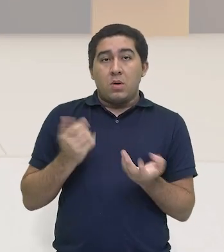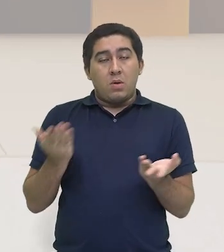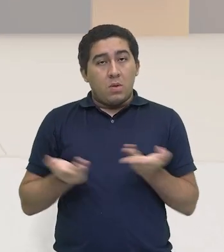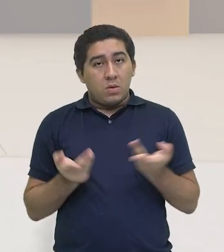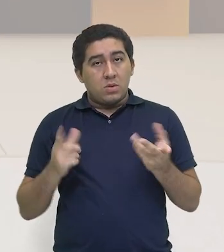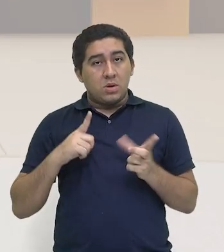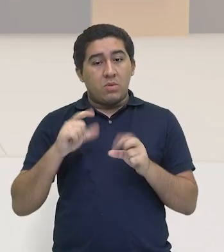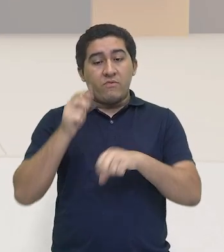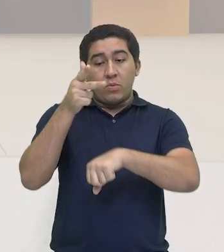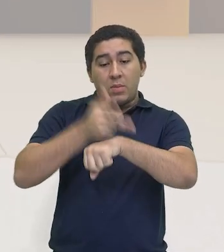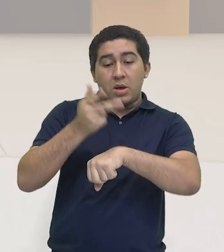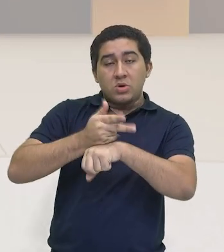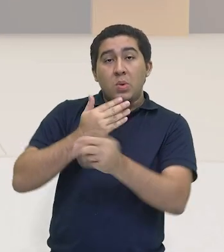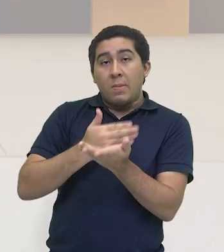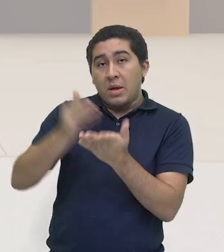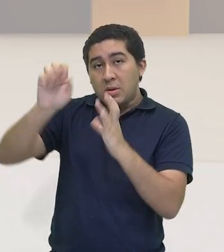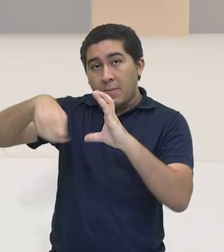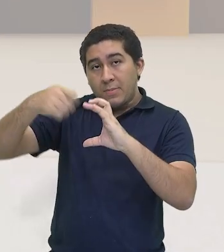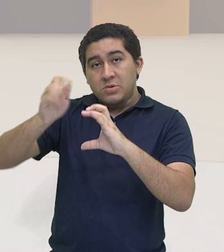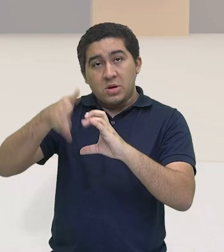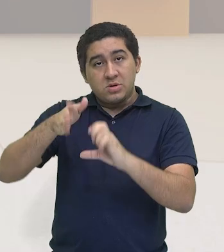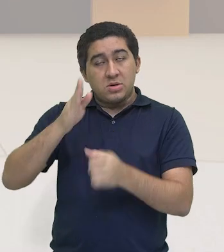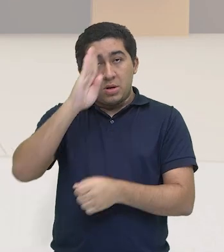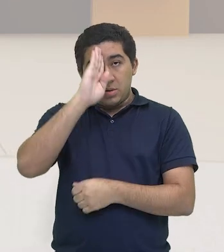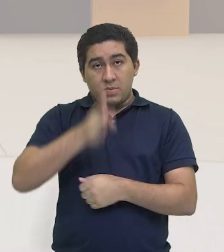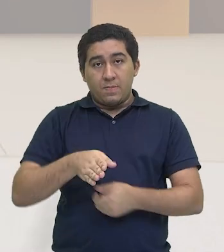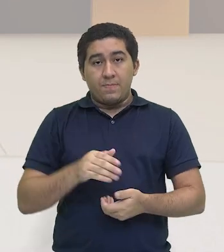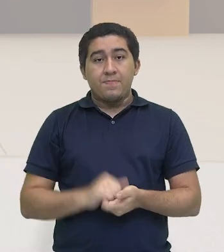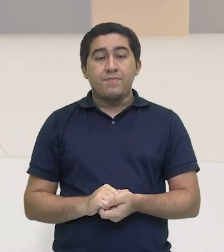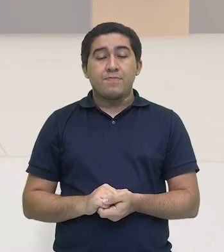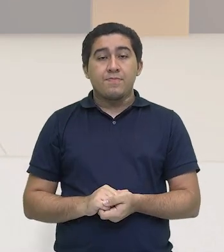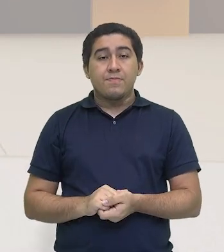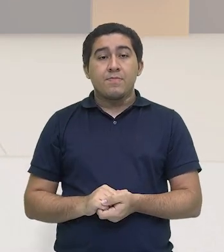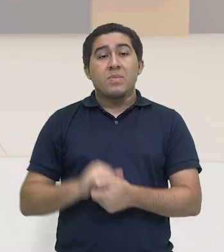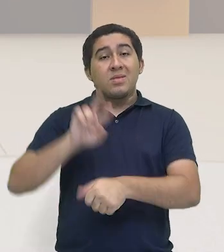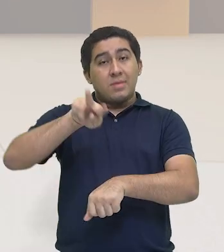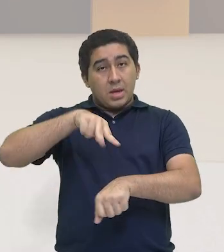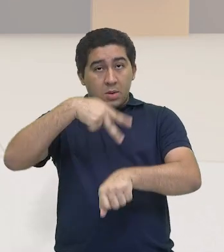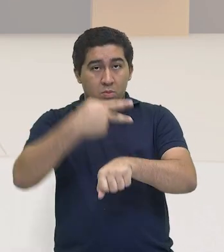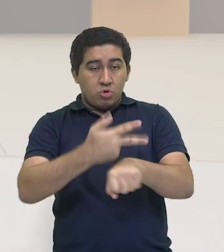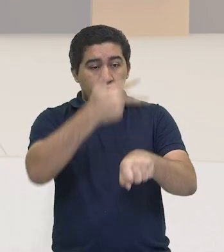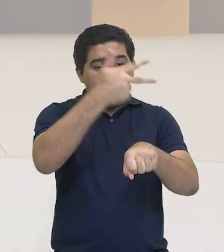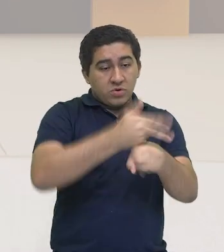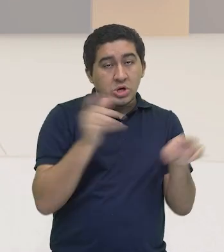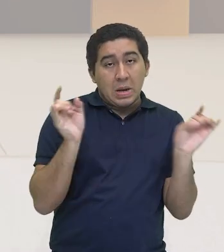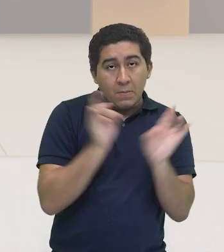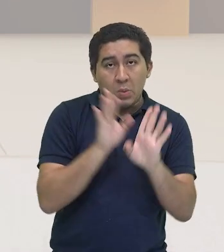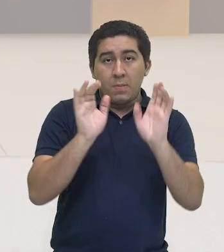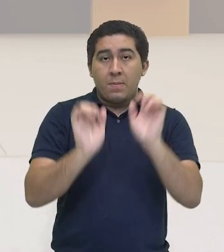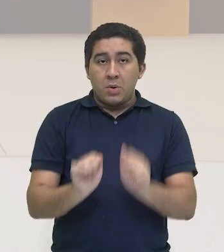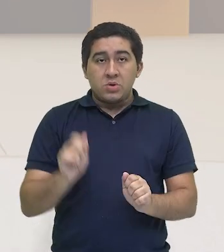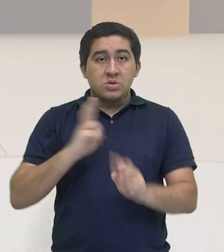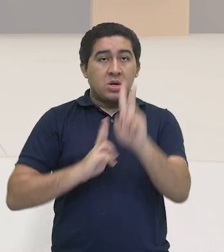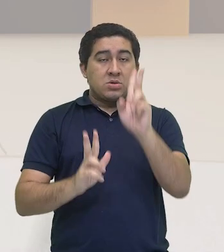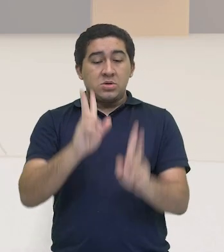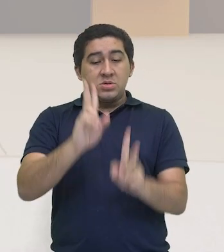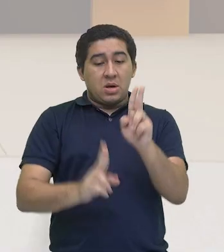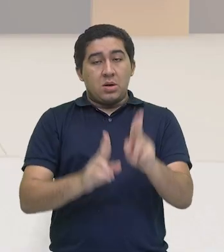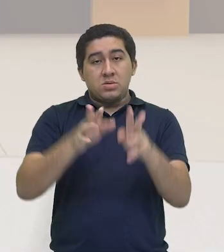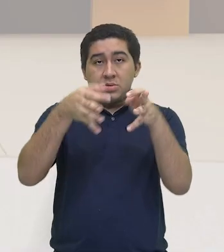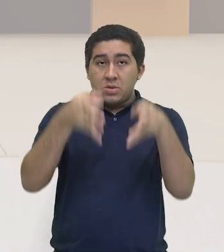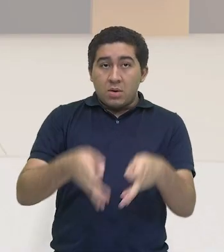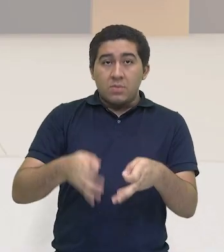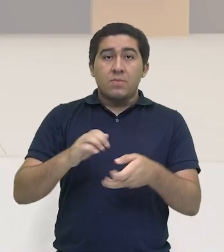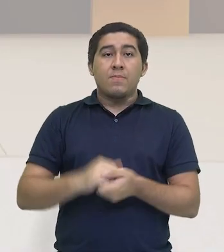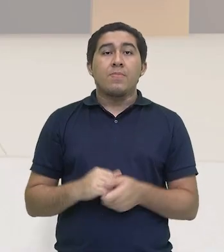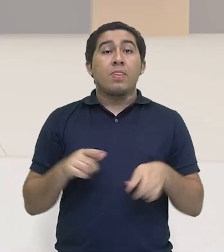efetivamente a filmagem do seu documentário. Na sequência, vai fazer a edição, né, fazer cortes, se necessários, não é? E